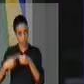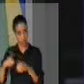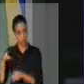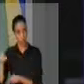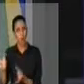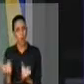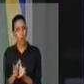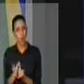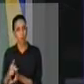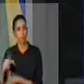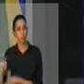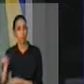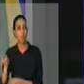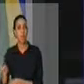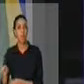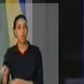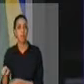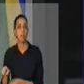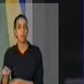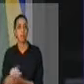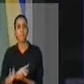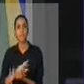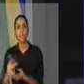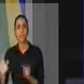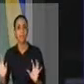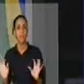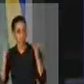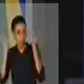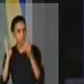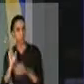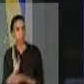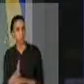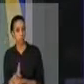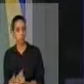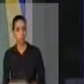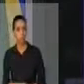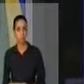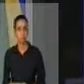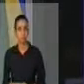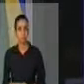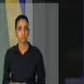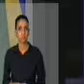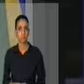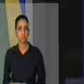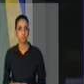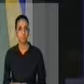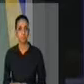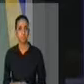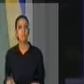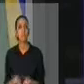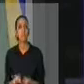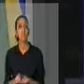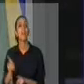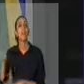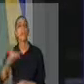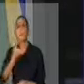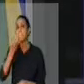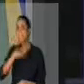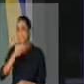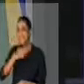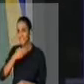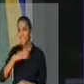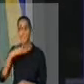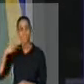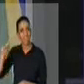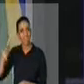esse grupo já fez vários eventos, inclusive distribuindo a nossa maçã brasileira, que é a melhor maçã